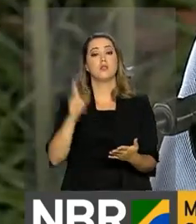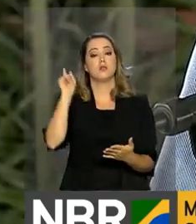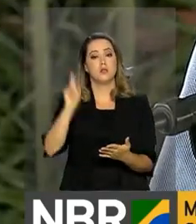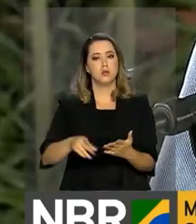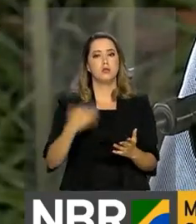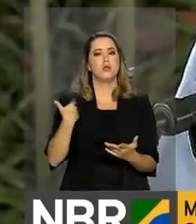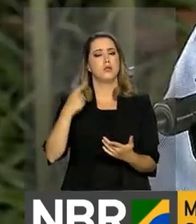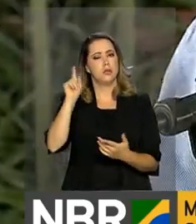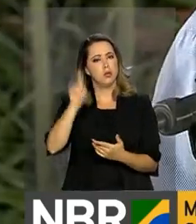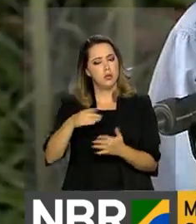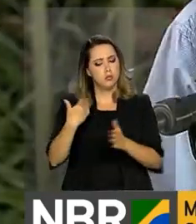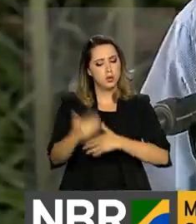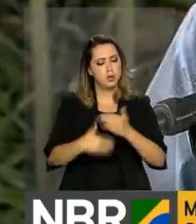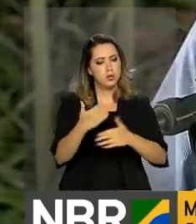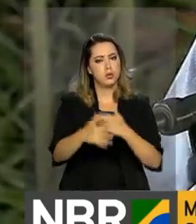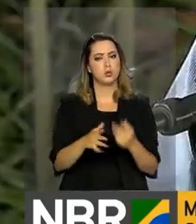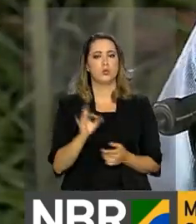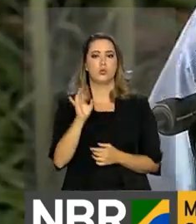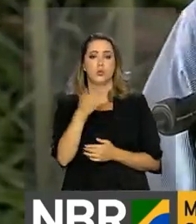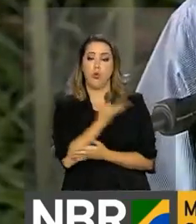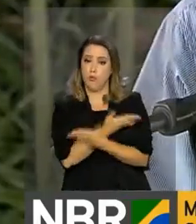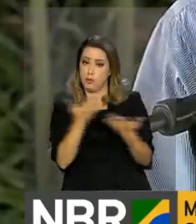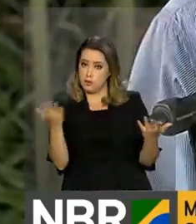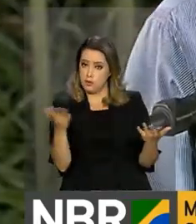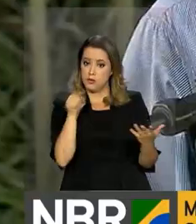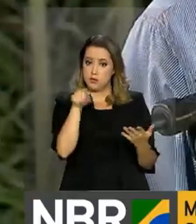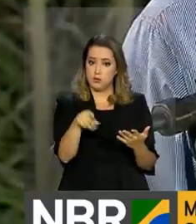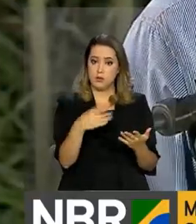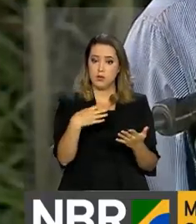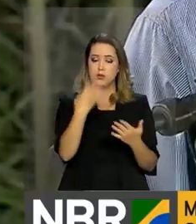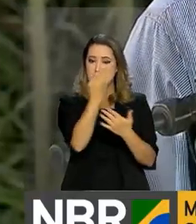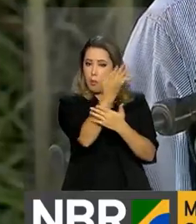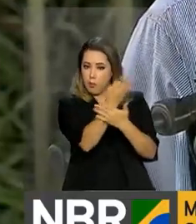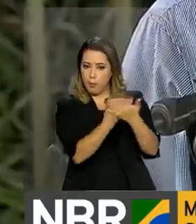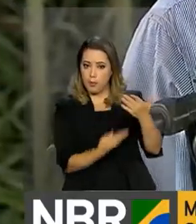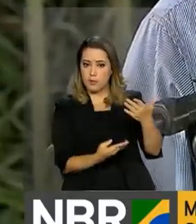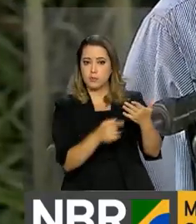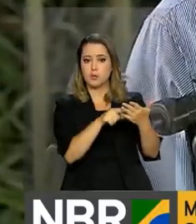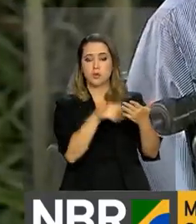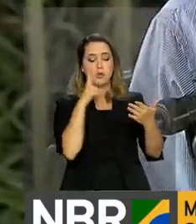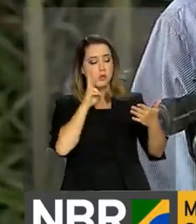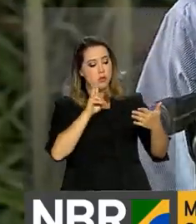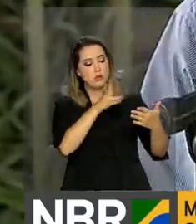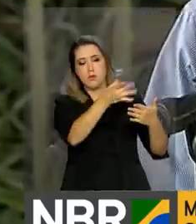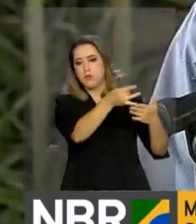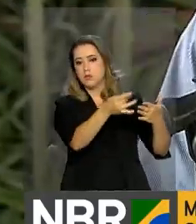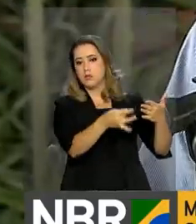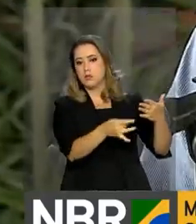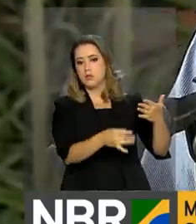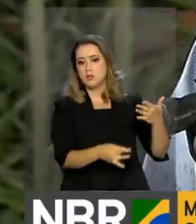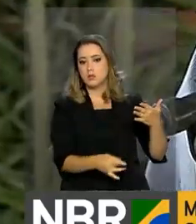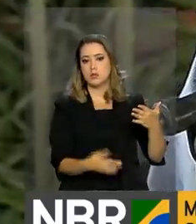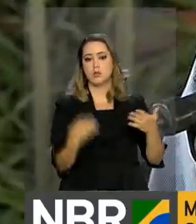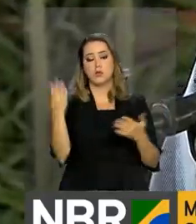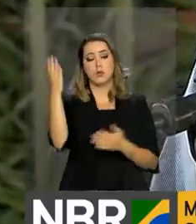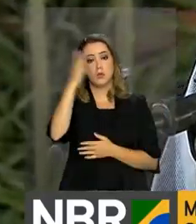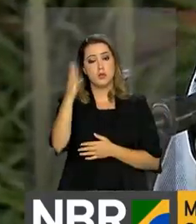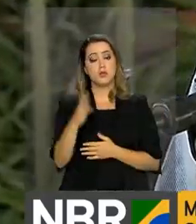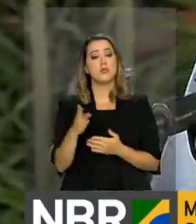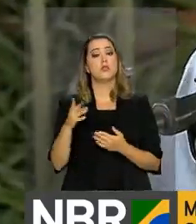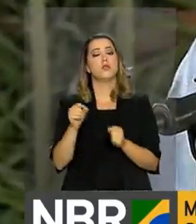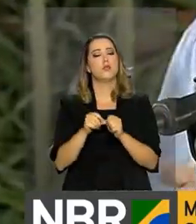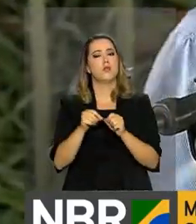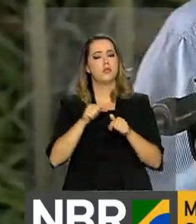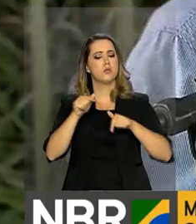sendo levado adiante. Basta que os senhores recebam depois este folheto sobre as realizações do meio